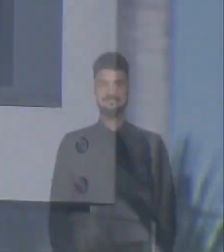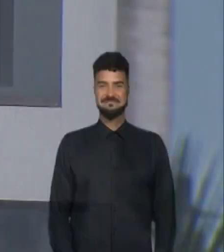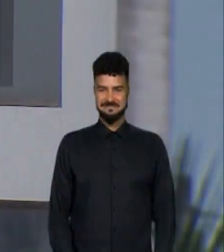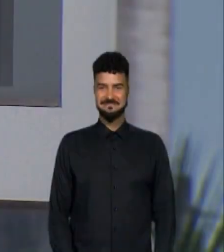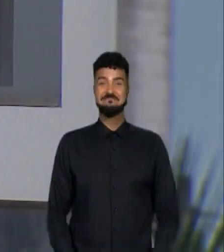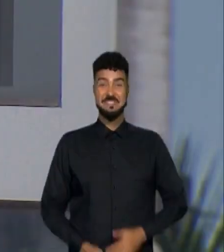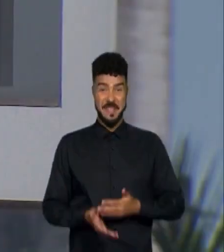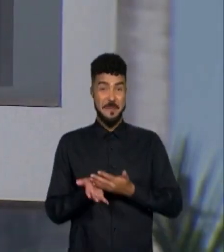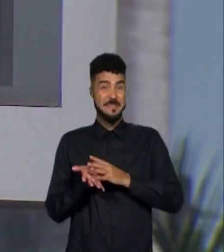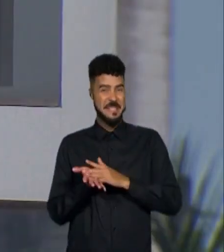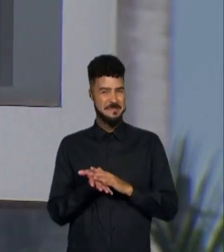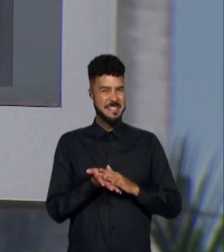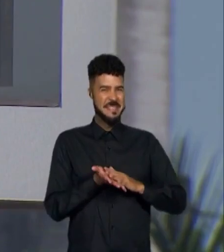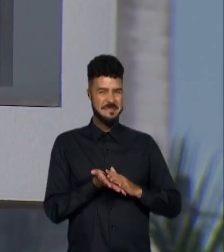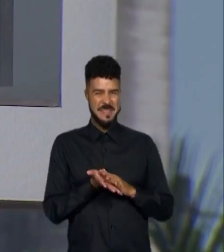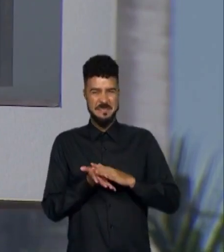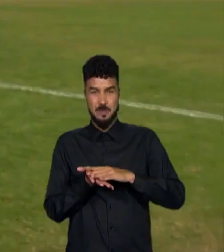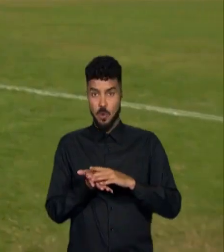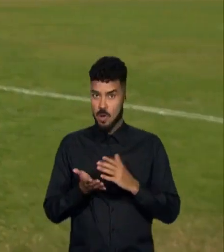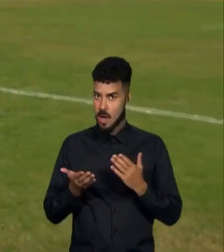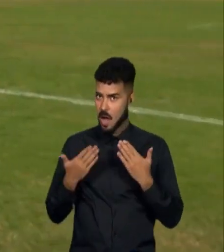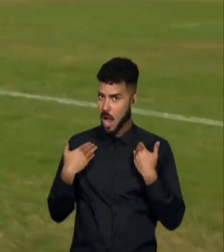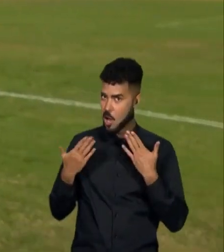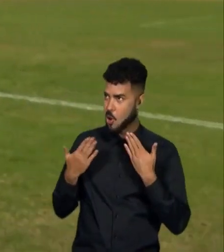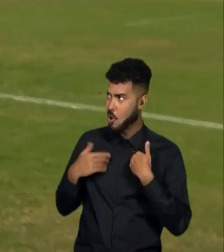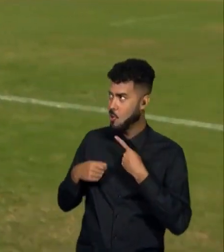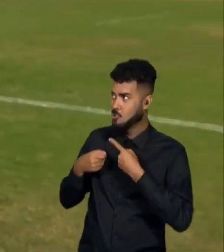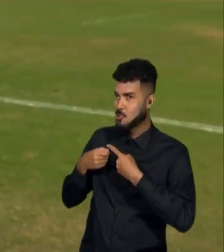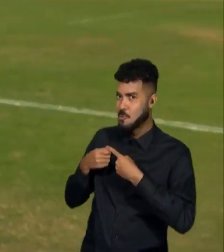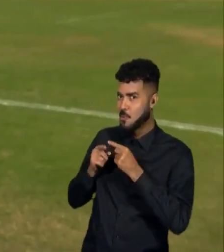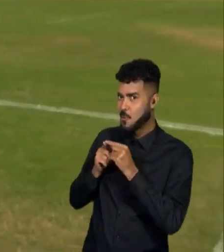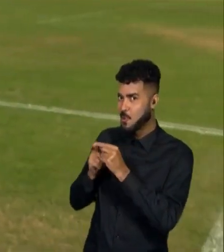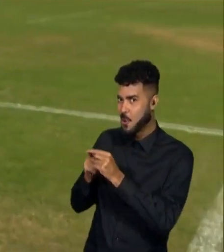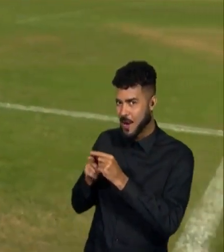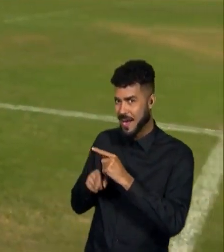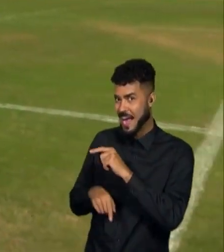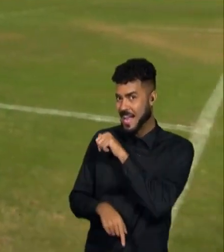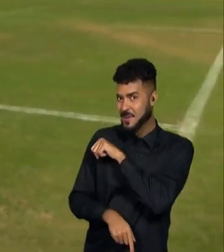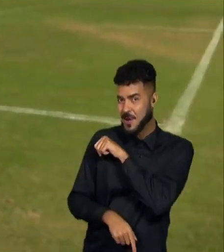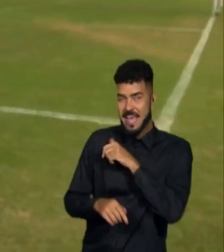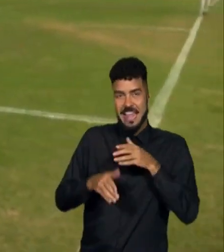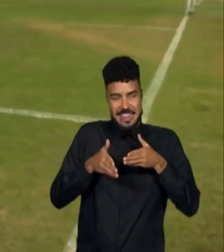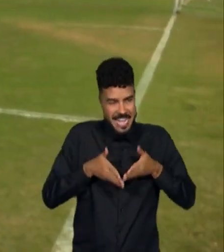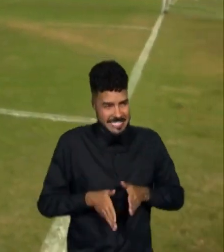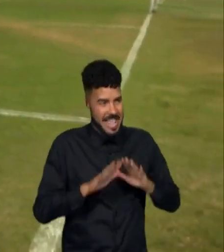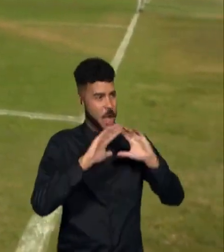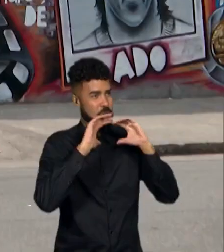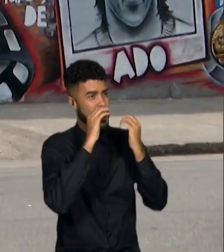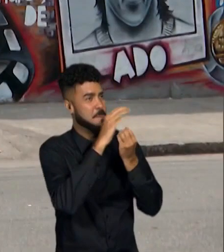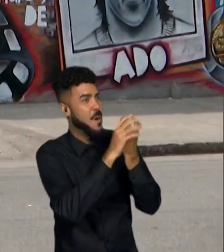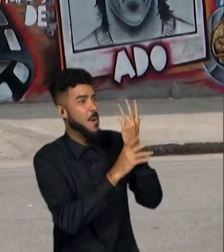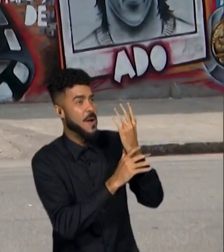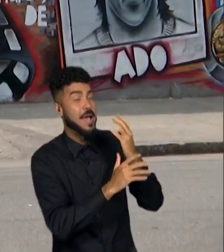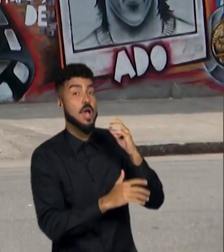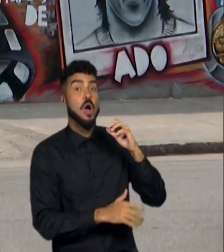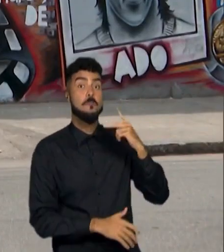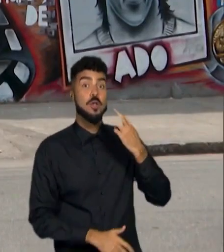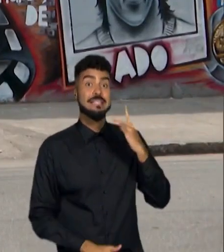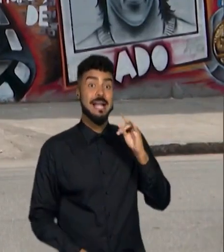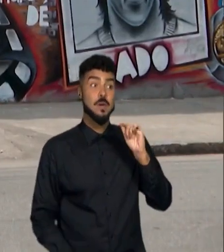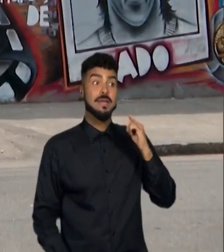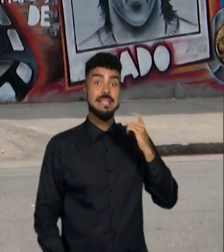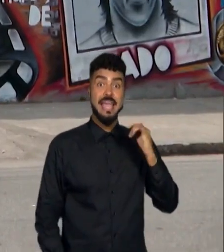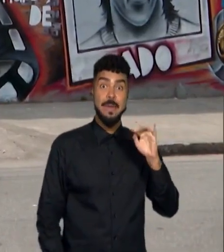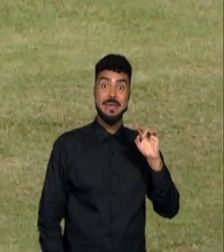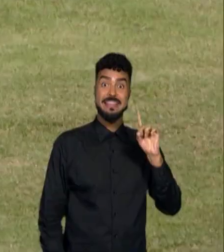No calor do subúrbio carioca, nasce o estádio Proletário Guilherme da Silveira, mais conhecido como